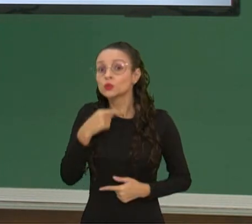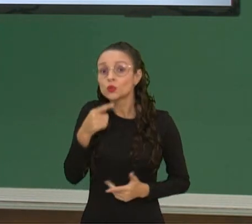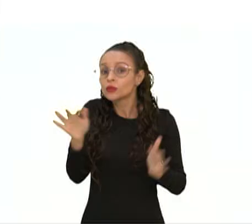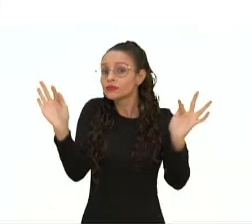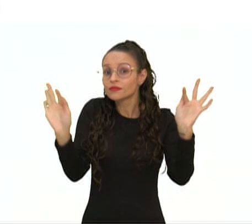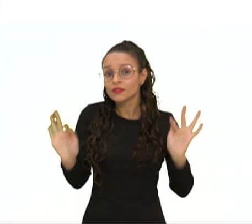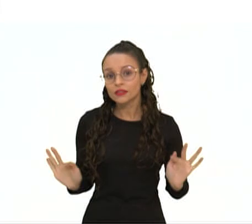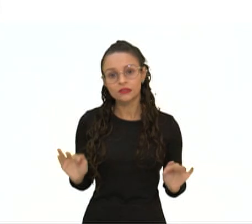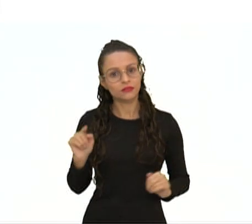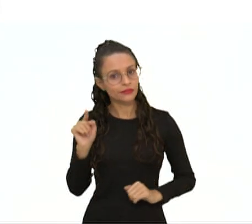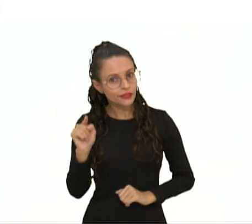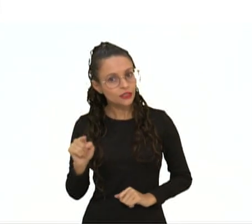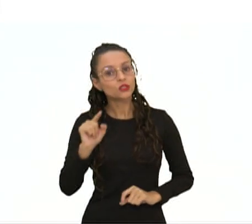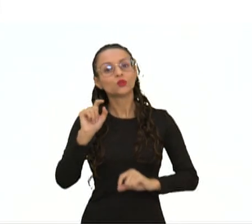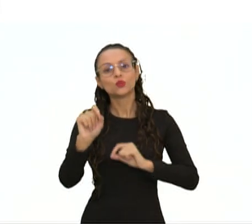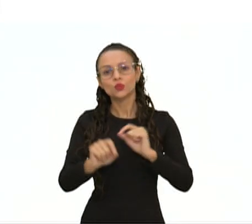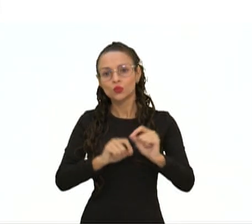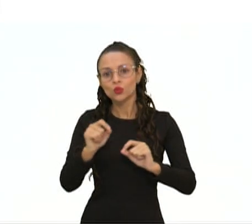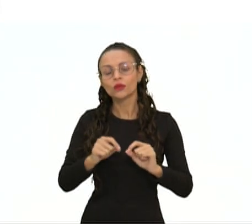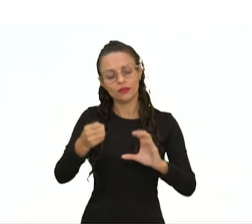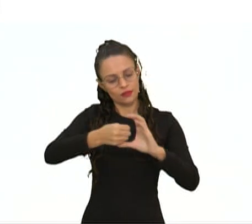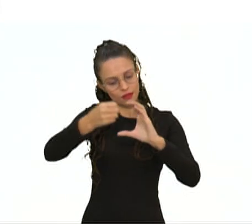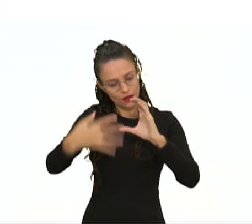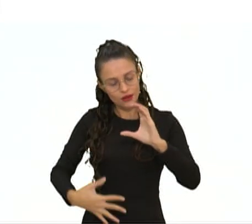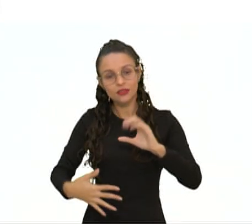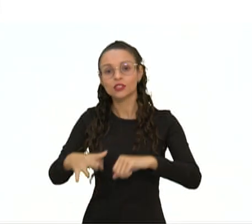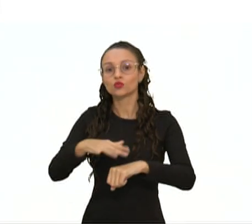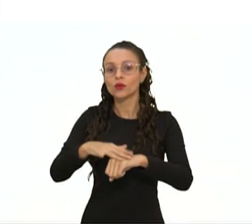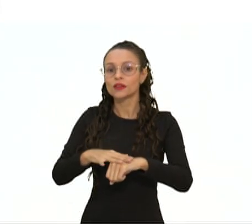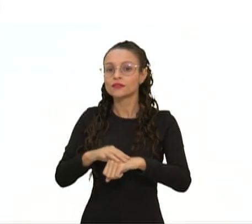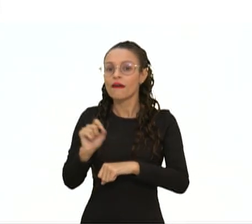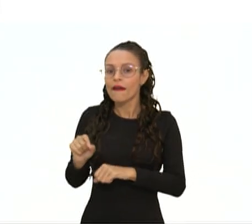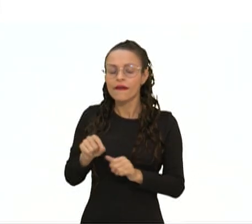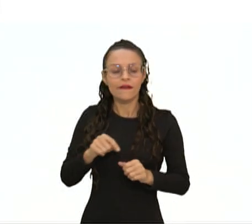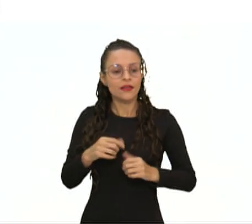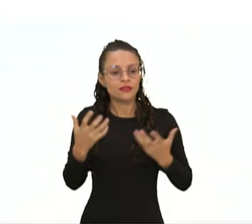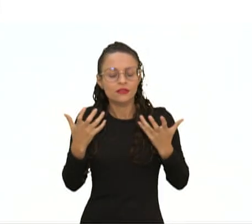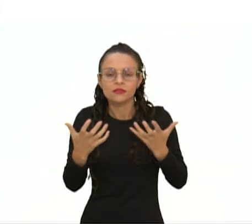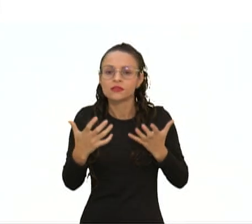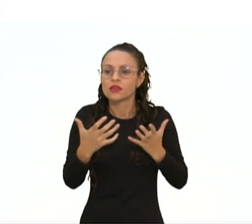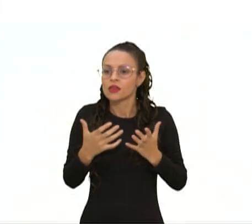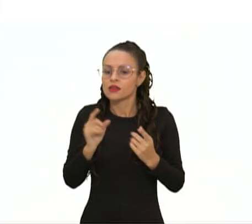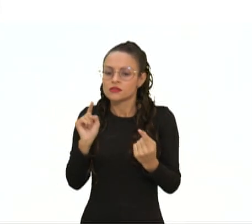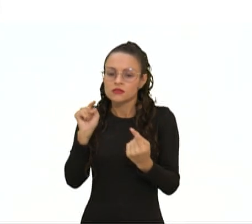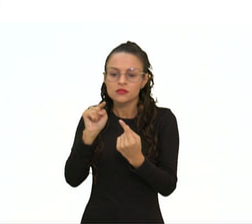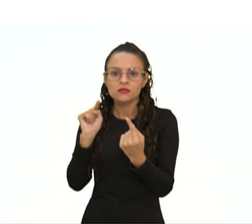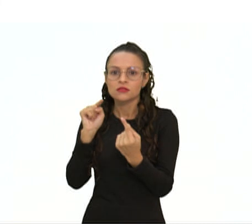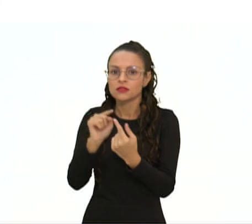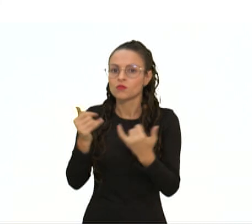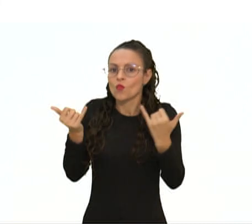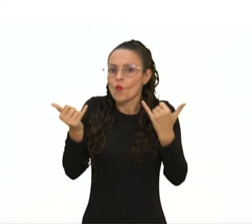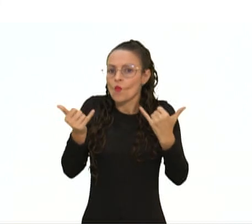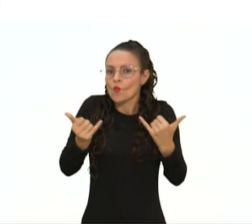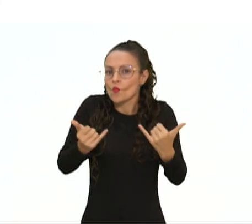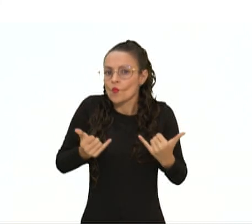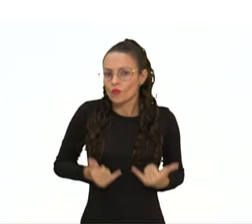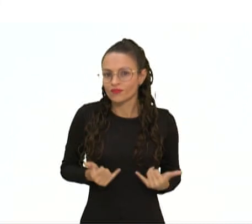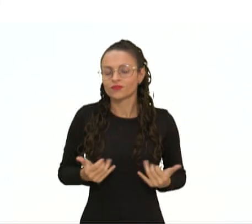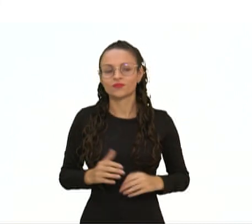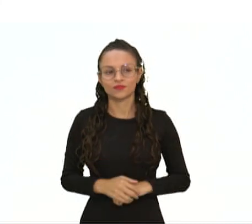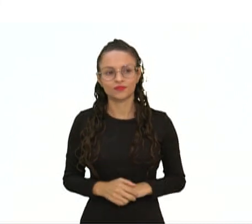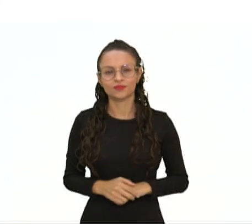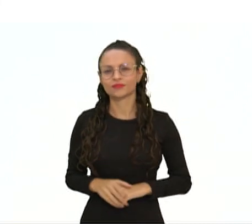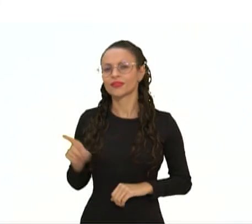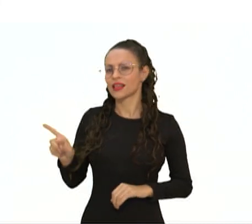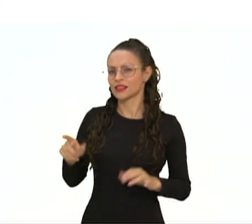feliz e isso é o que caracteriza essa doença a busca né pela magreza excessiva tá então como eu já falei